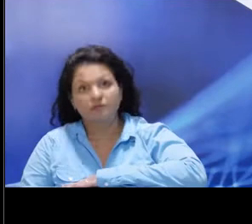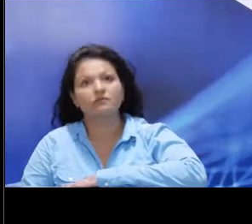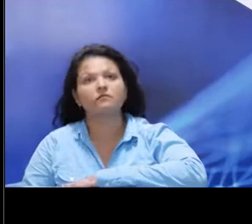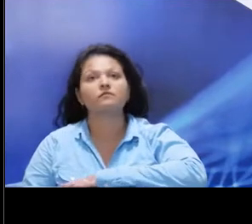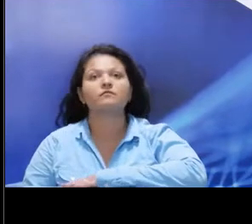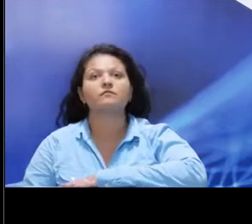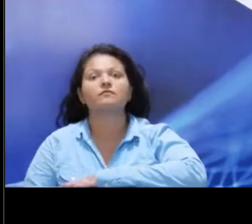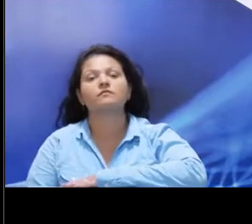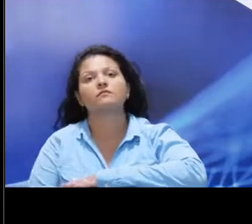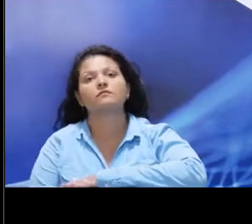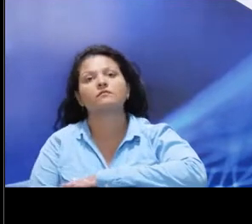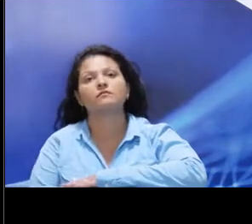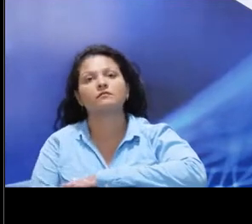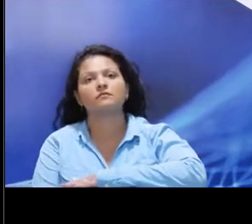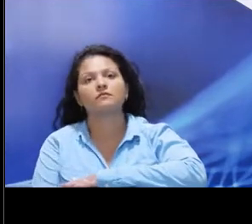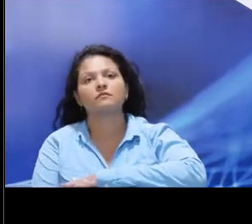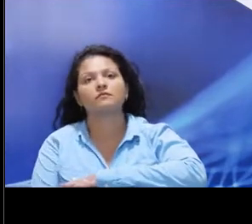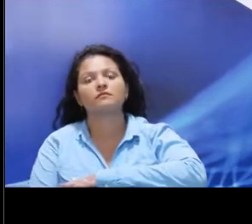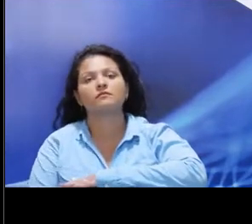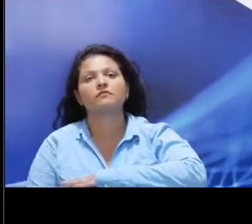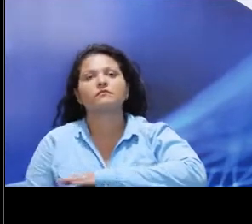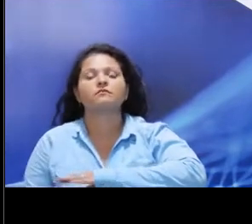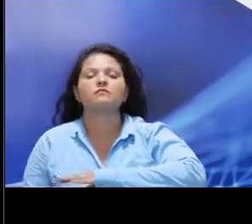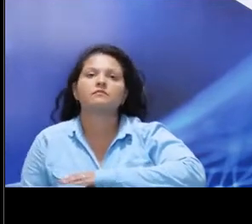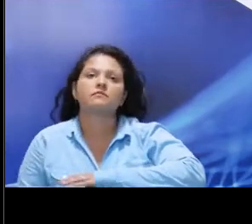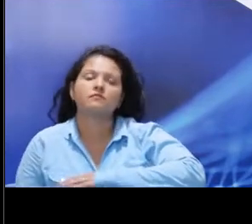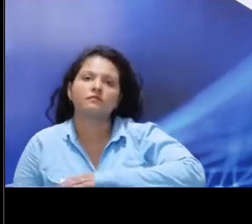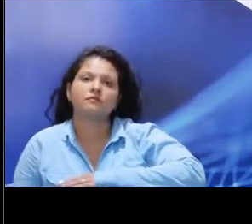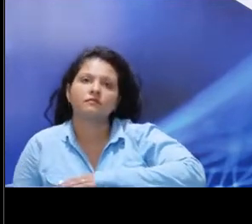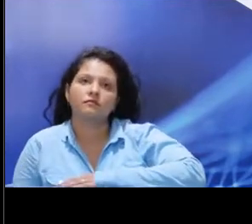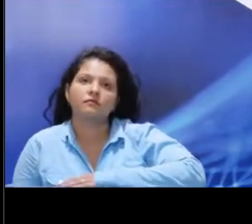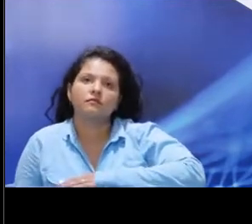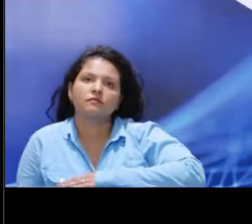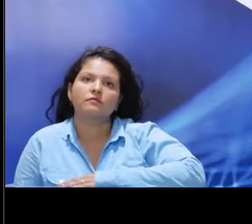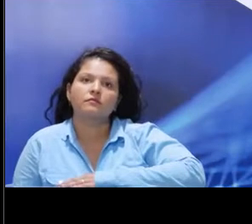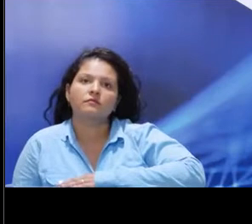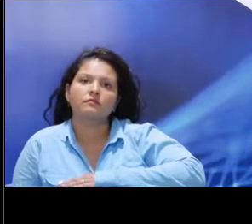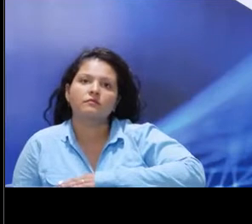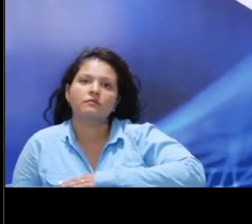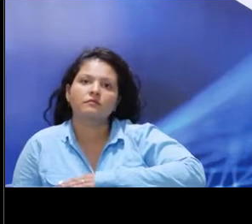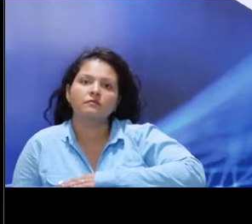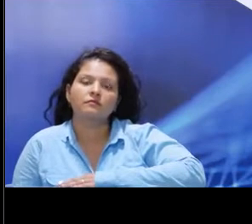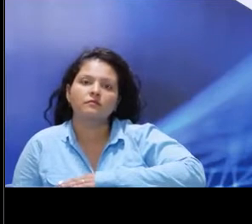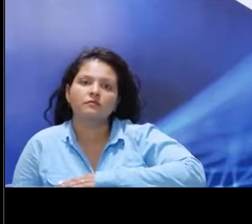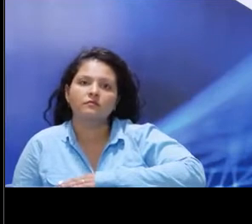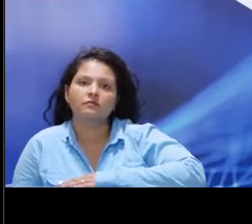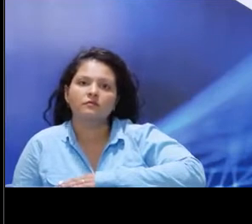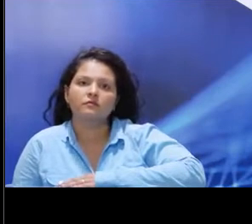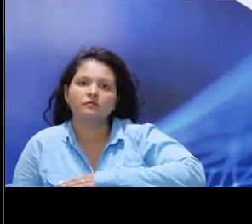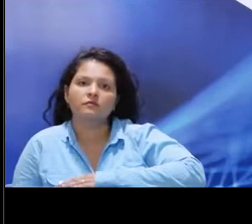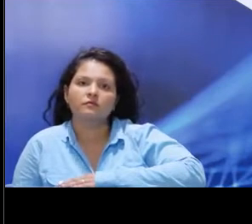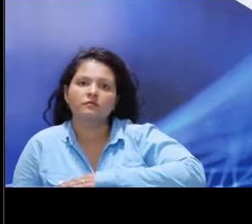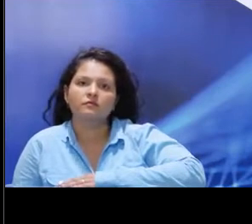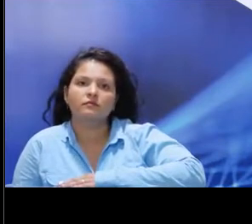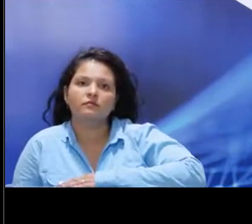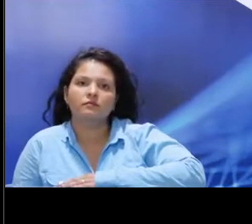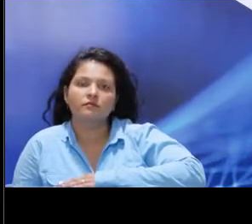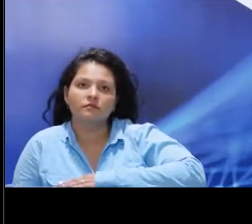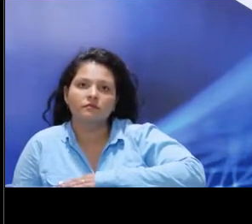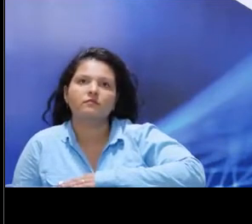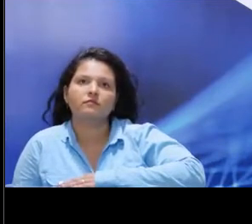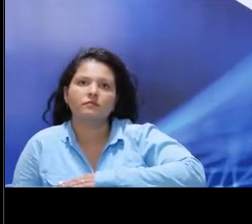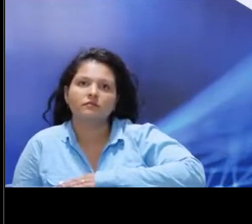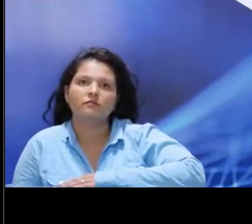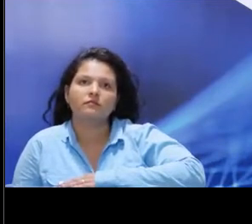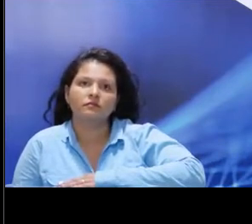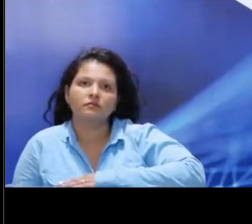tinha 1,859 kg de amido. Ou seja, sem a barreira, eu reduzi 16% o amido